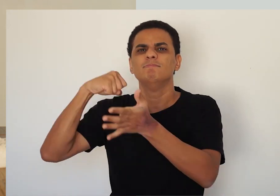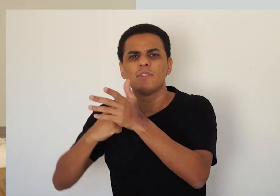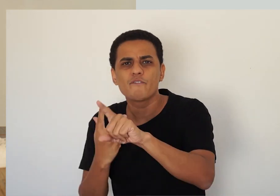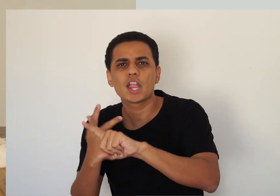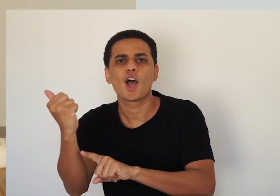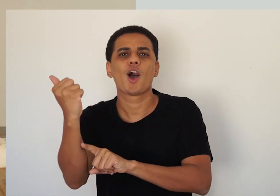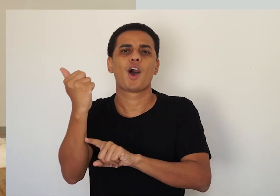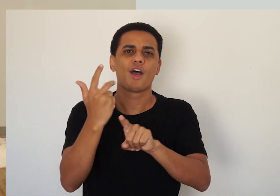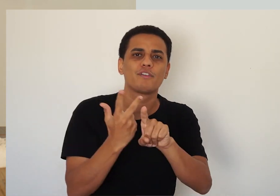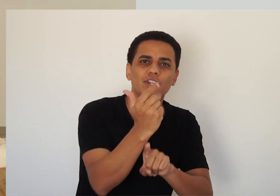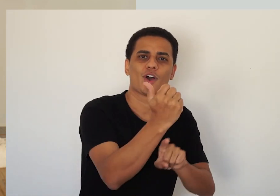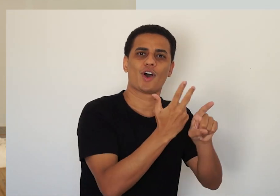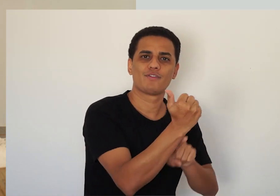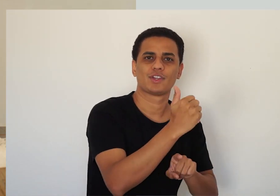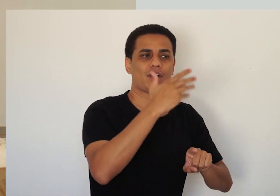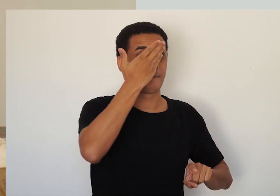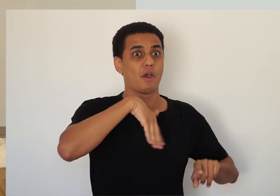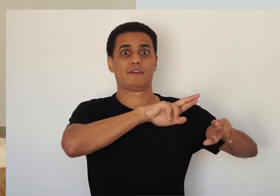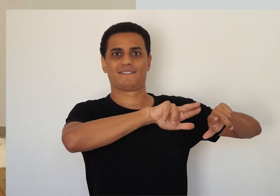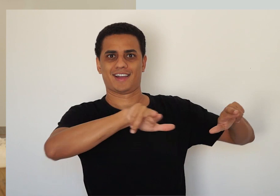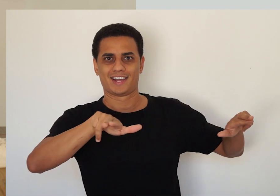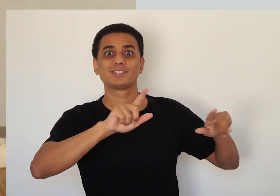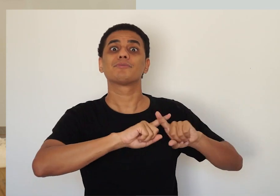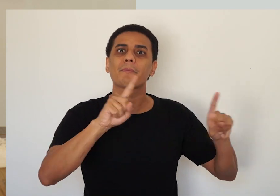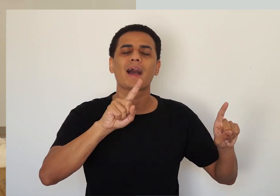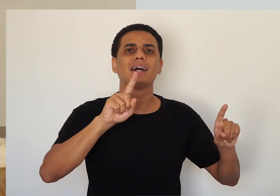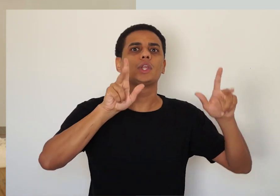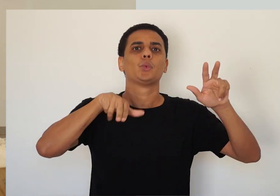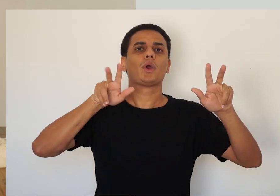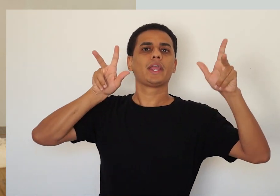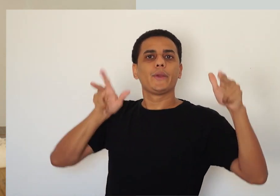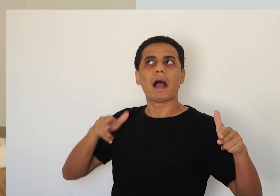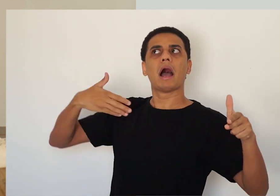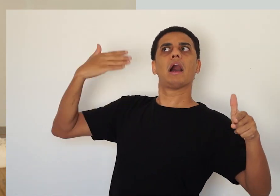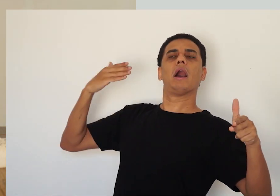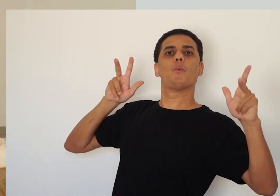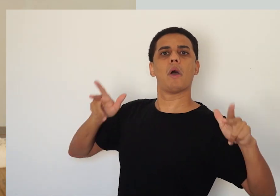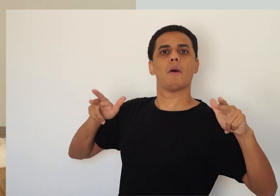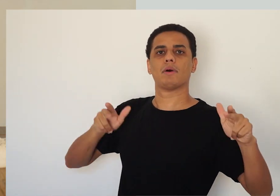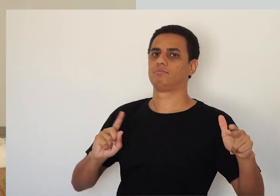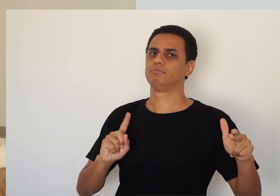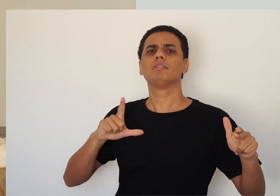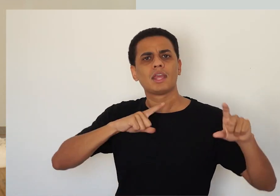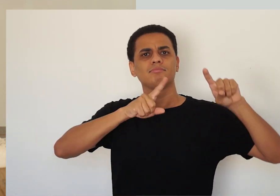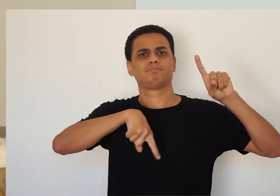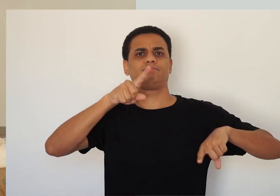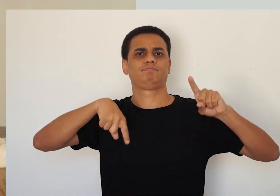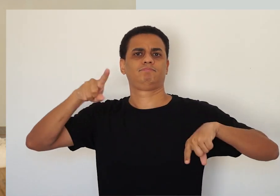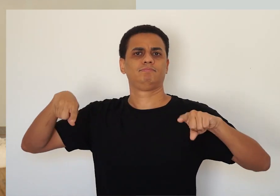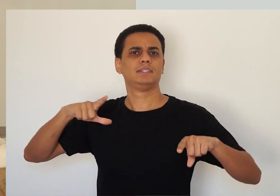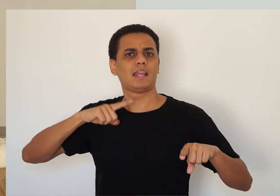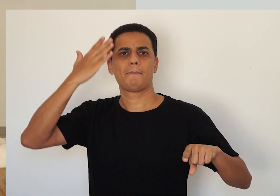E aí daqui a pouco você vive uma outra cor de provação, mas ela é diferente daquela que você passou. Então elas